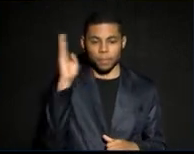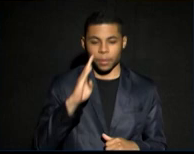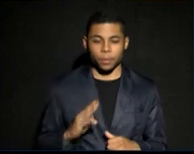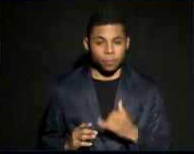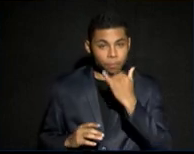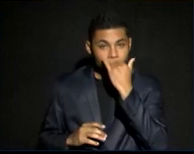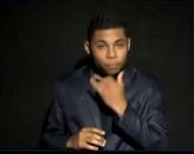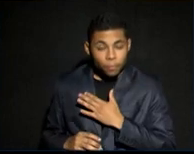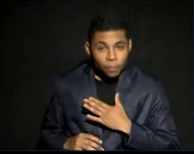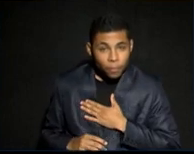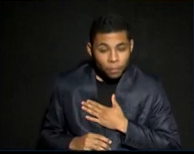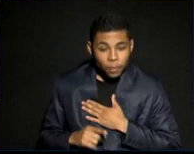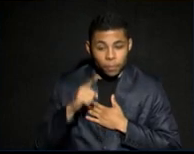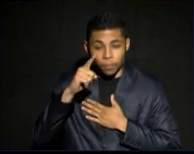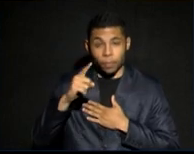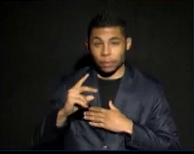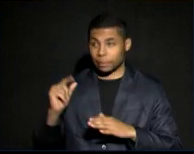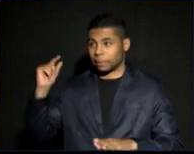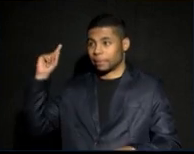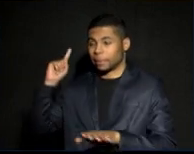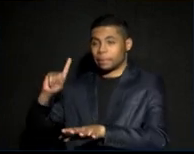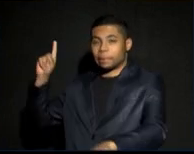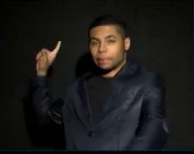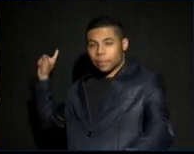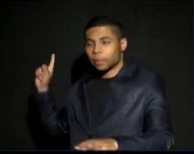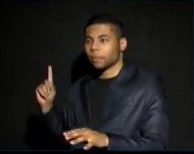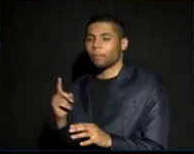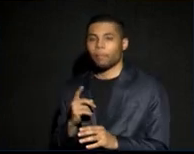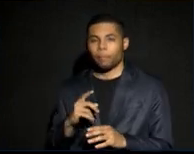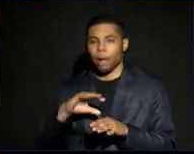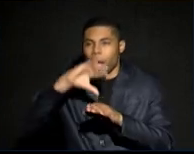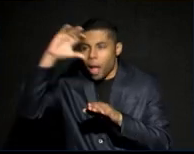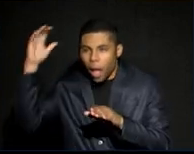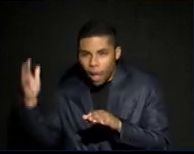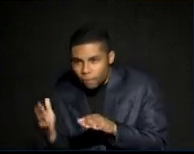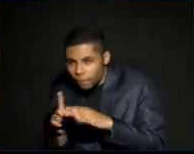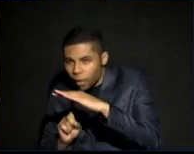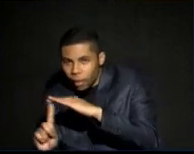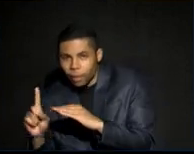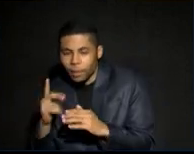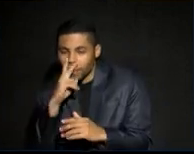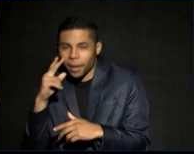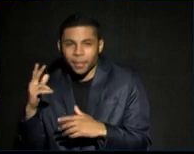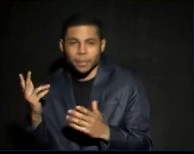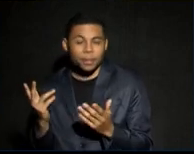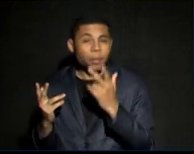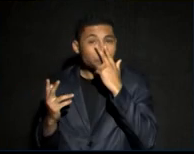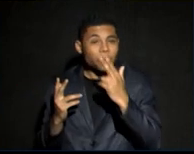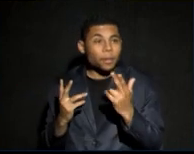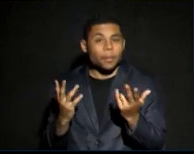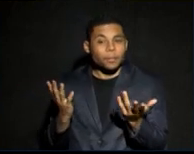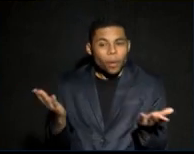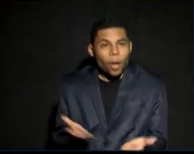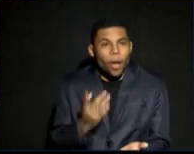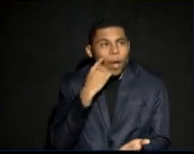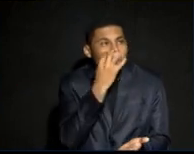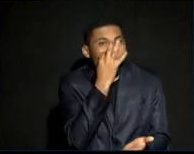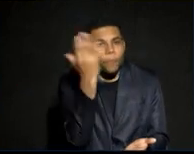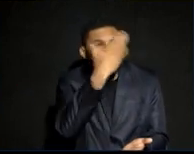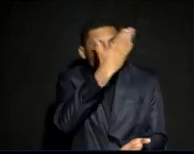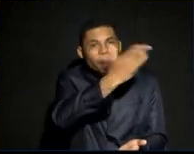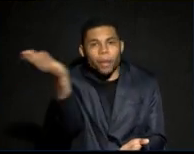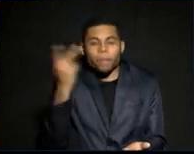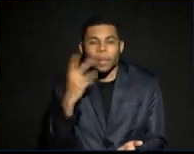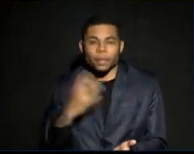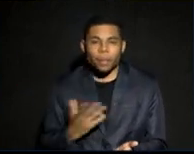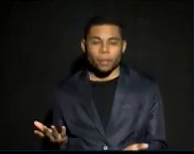Me desculpe por mim você tá na idade da pedra né Nós temos que discutir a efetivamente que Cada um pensa em relação ao futuro de São